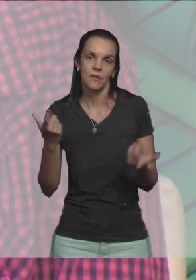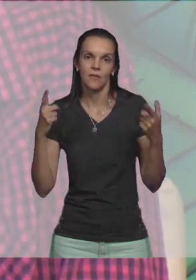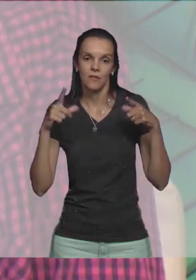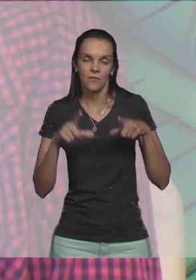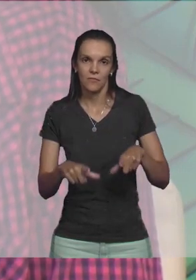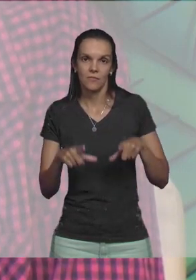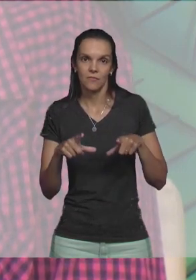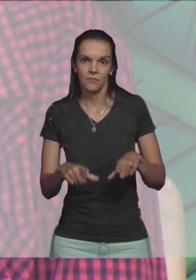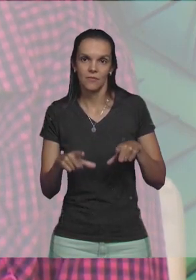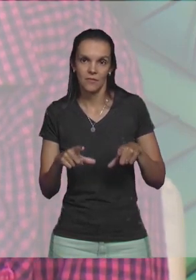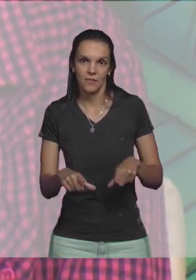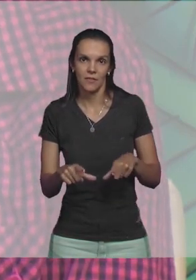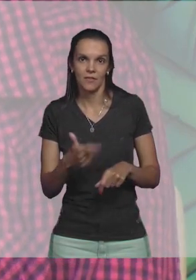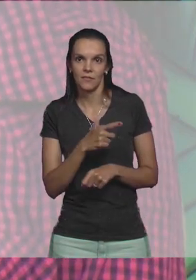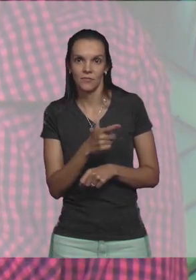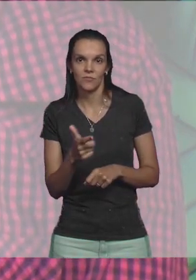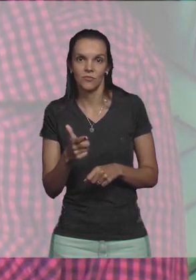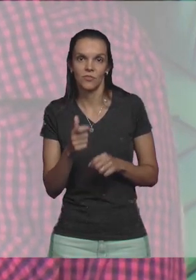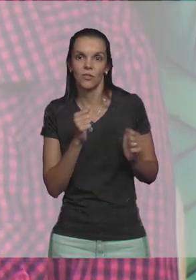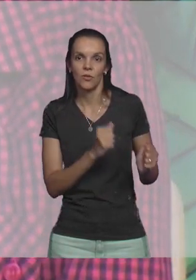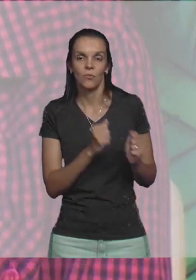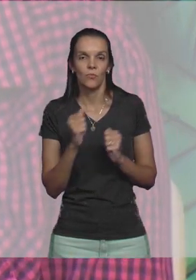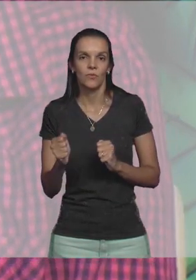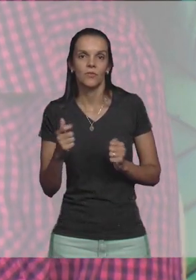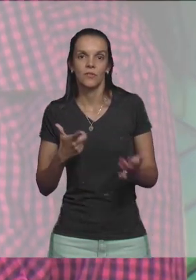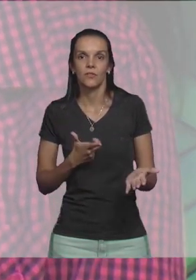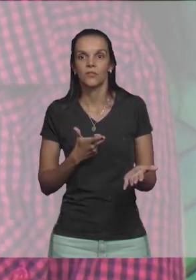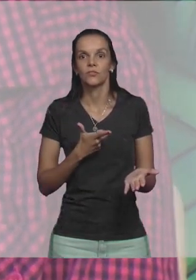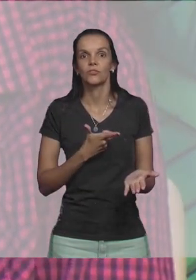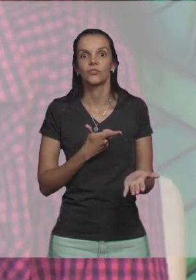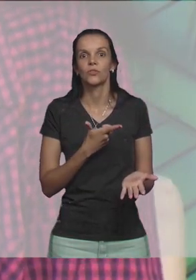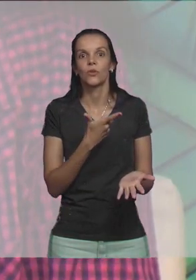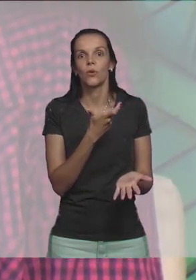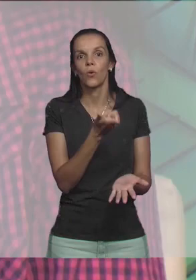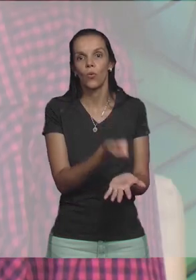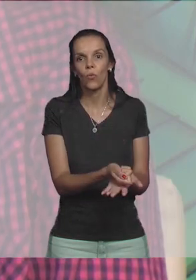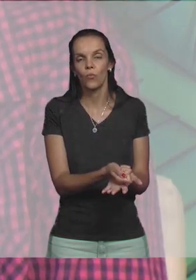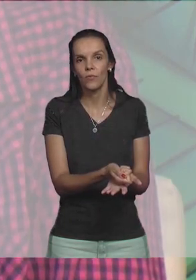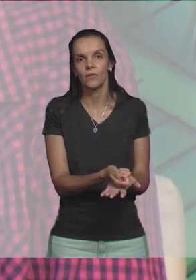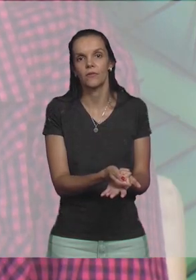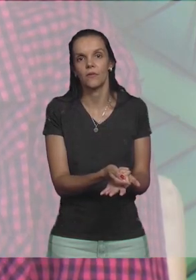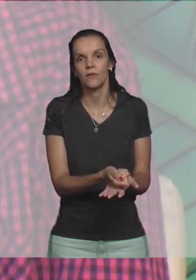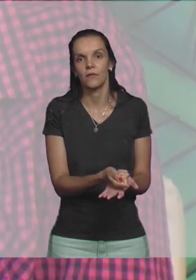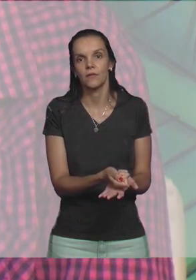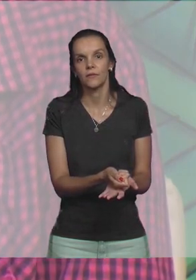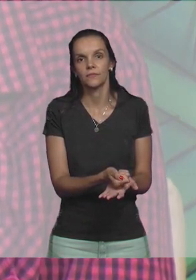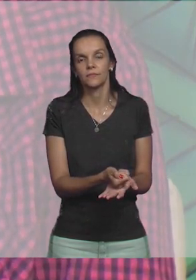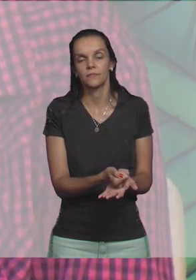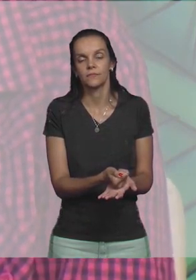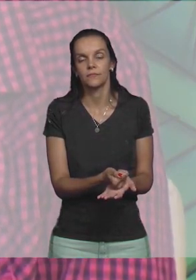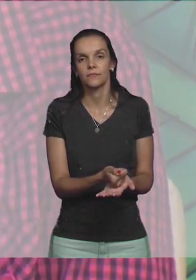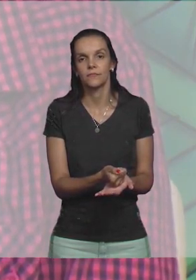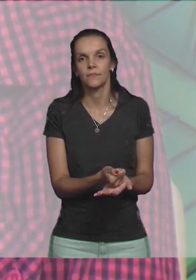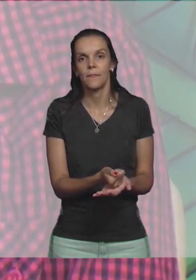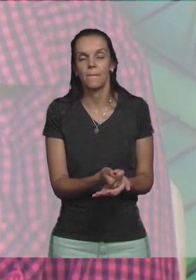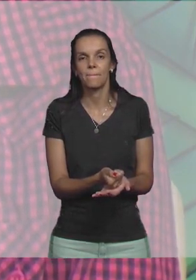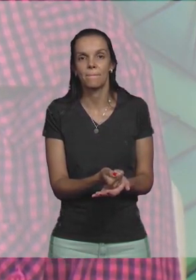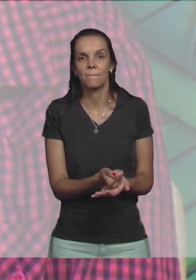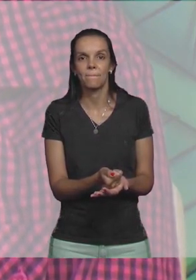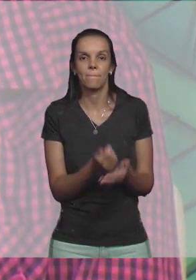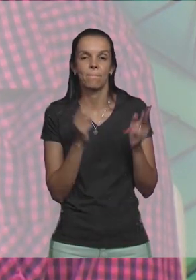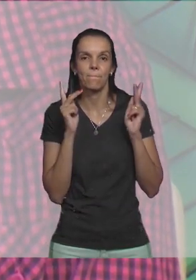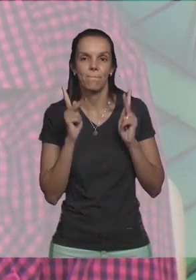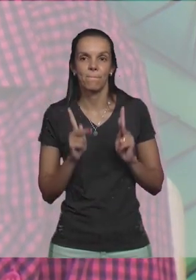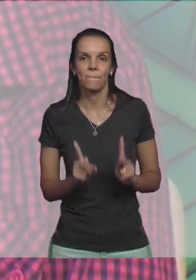local onde a gente foi colocado, não tinha poder de compra. Então, por que a gente vai fazer coisa para quem não consome? Né? Essa ideia.